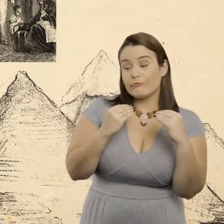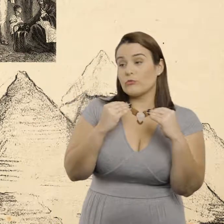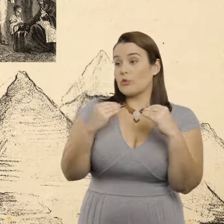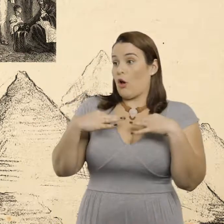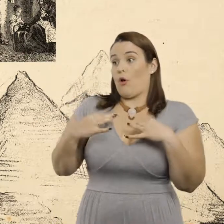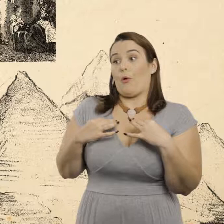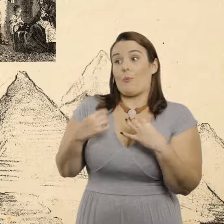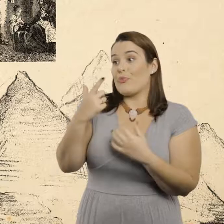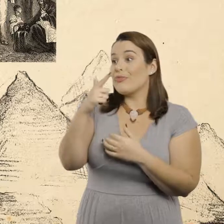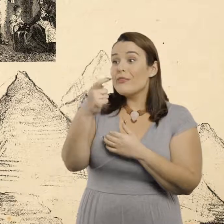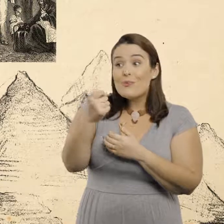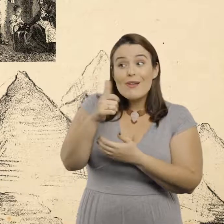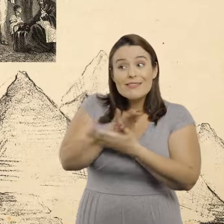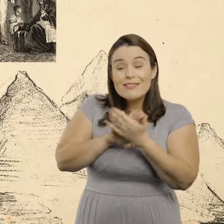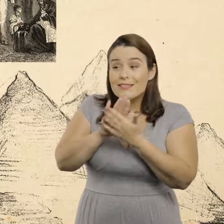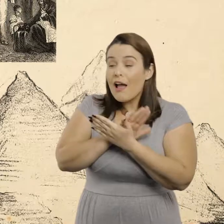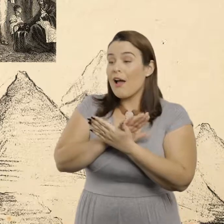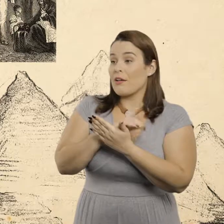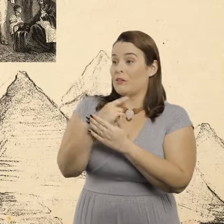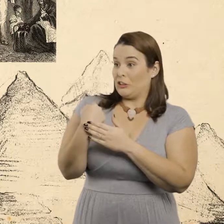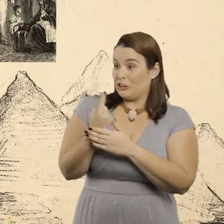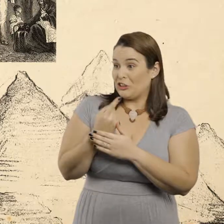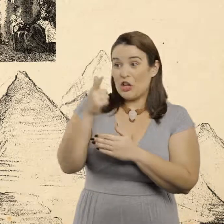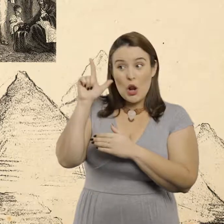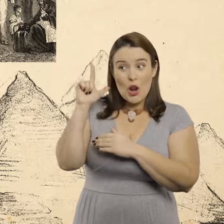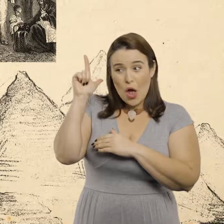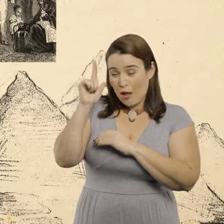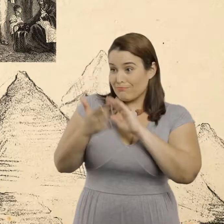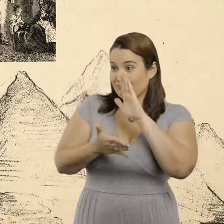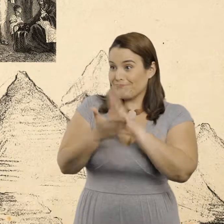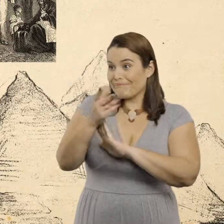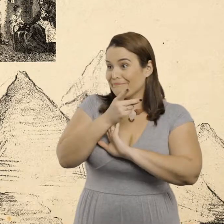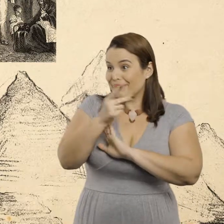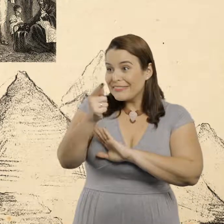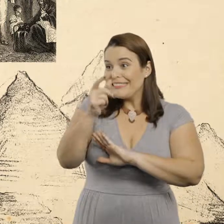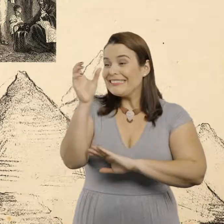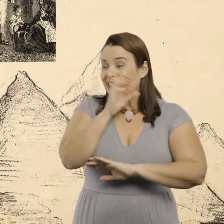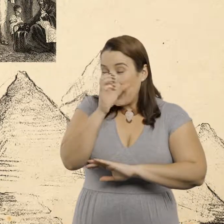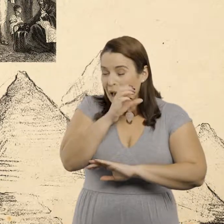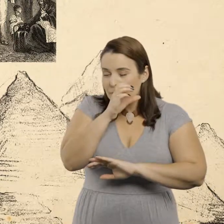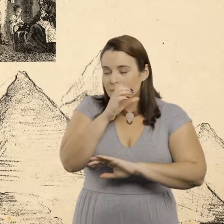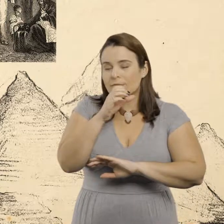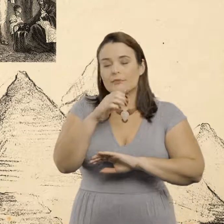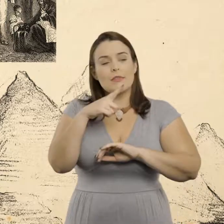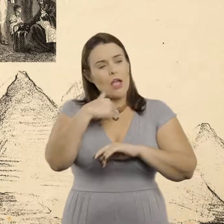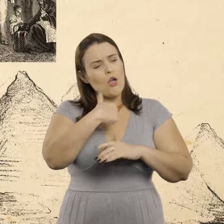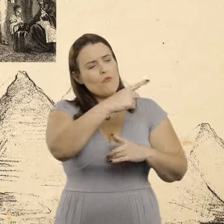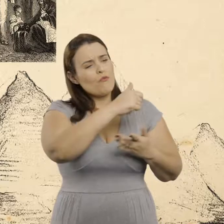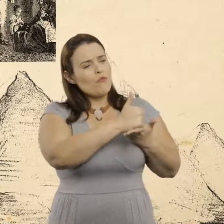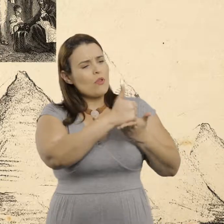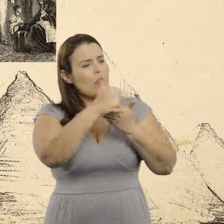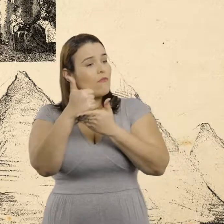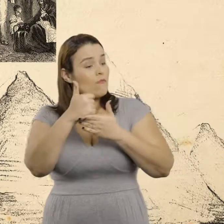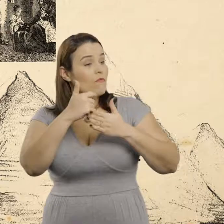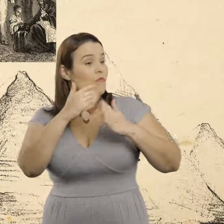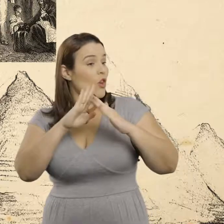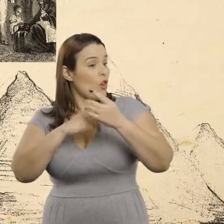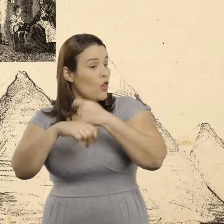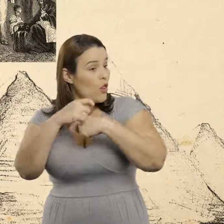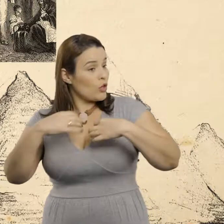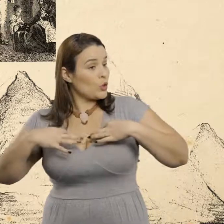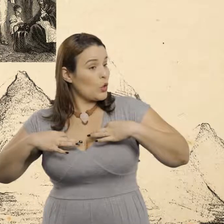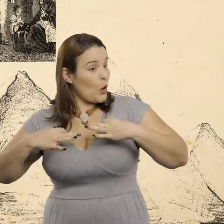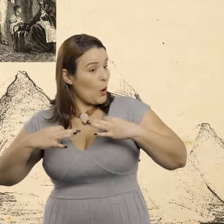Fogg não tinham quase nada porque saíram correndo de Londres. Fix disse que ia levá-lo em uma loja de